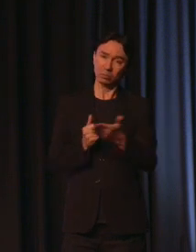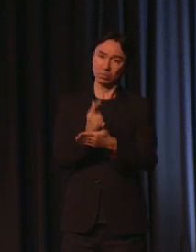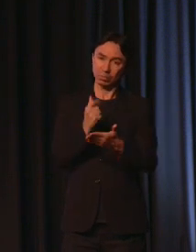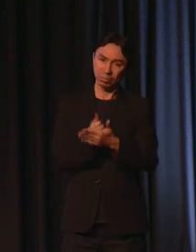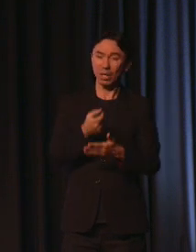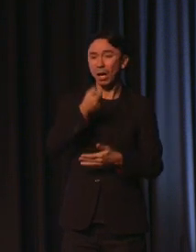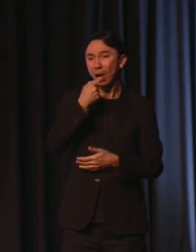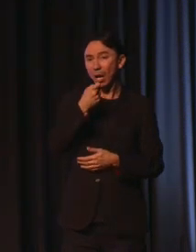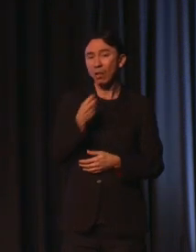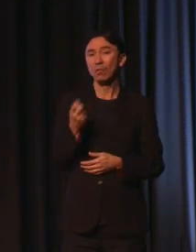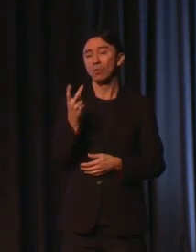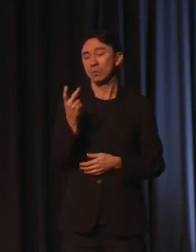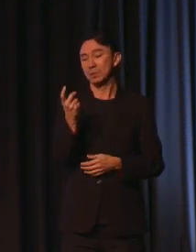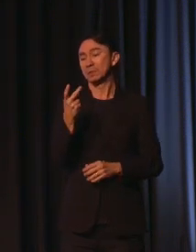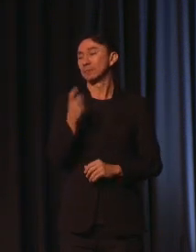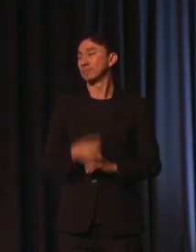Tá?